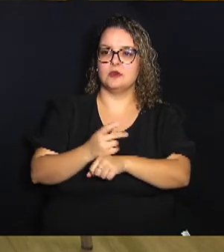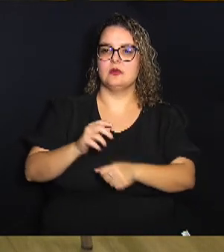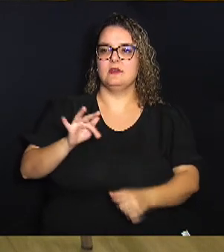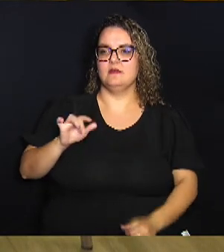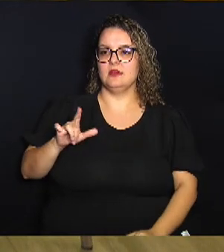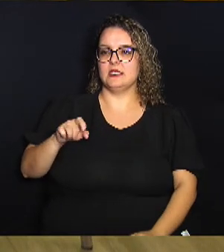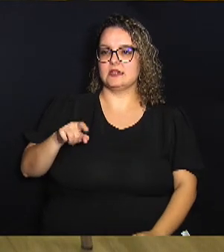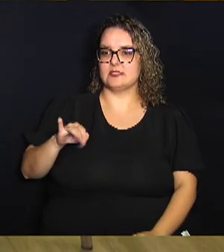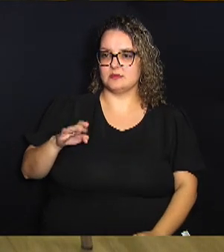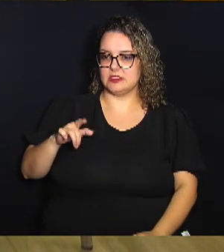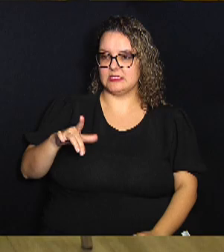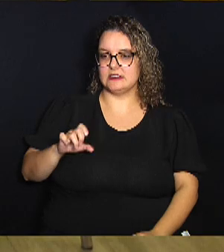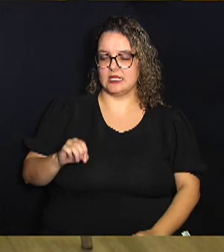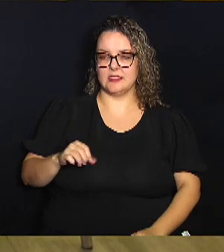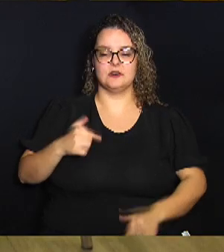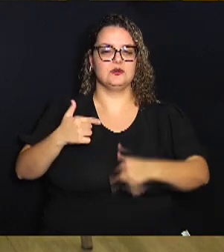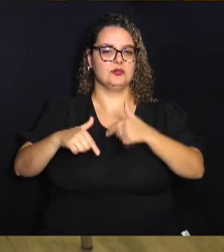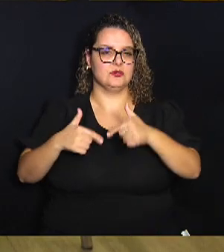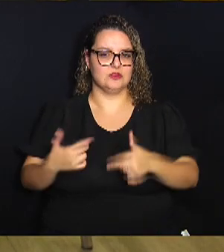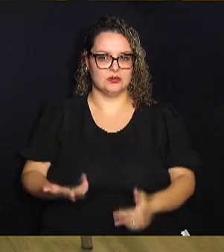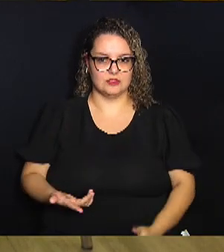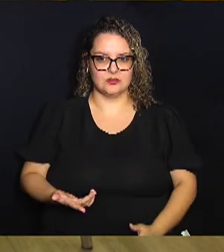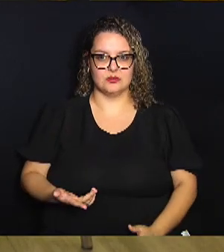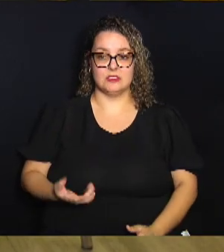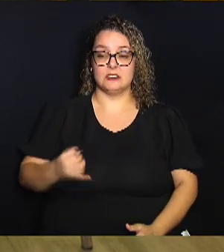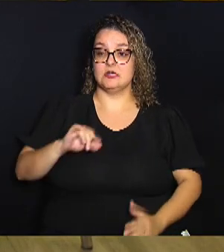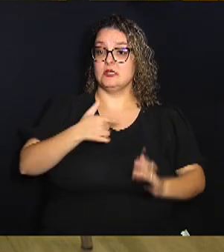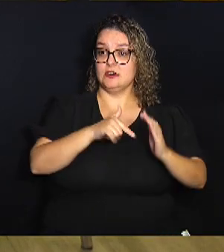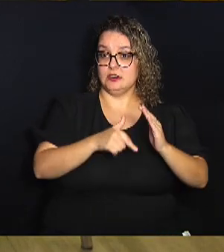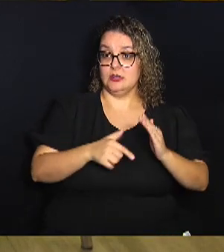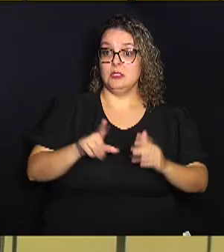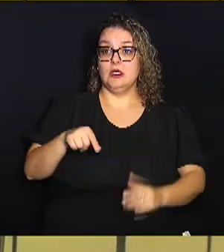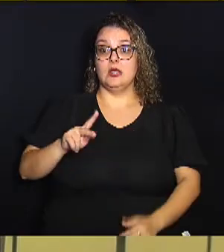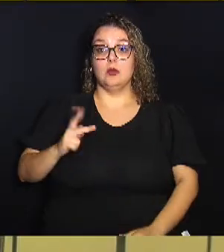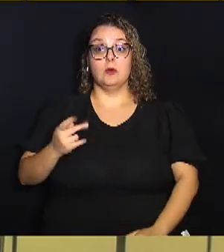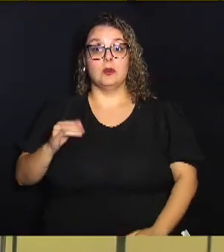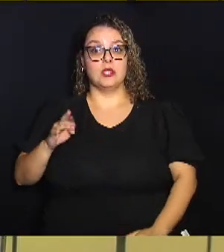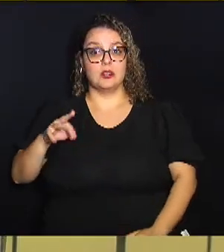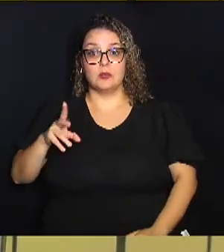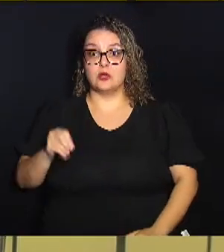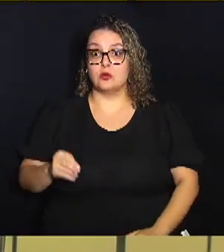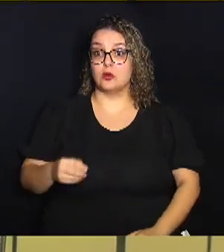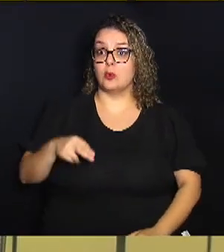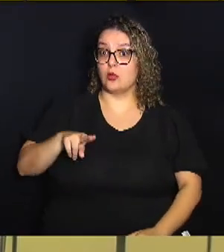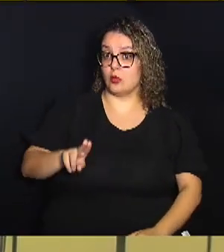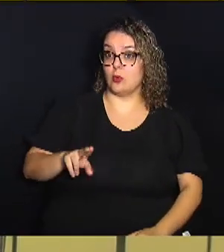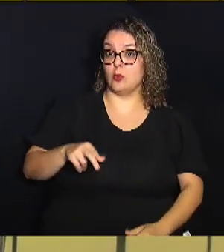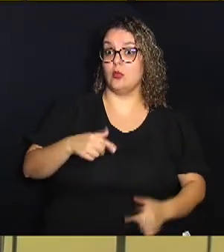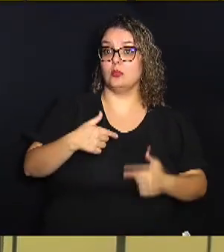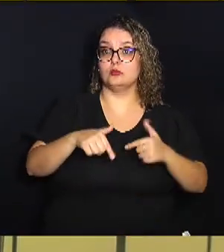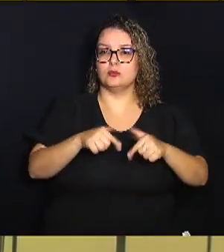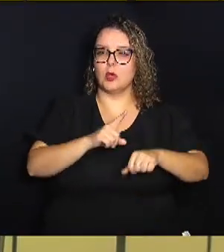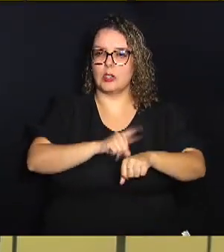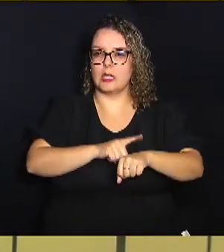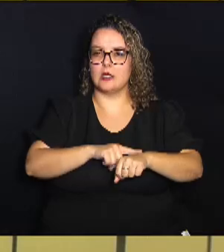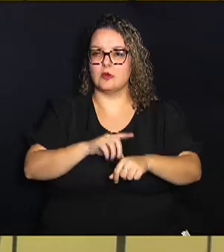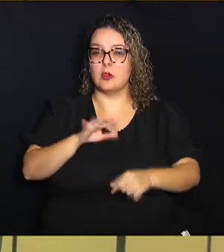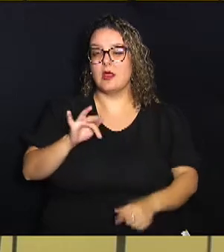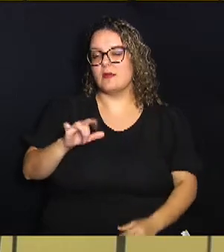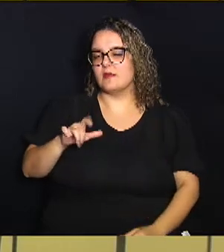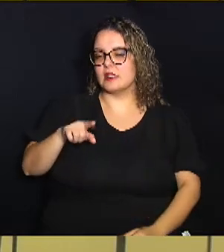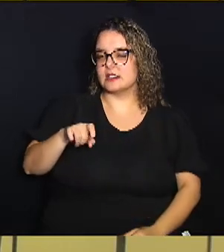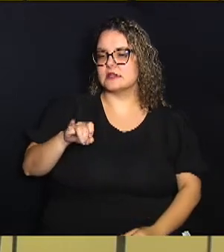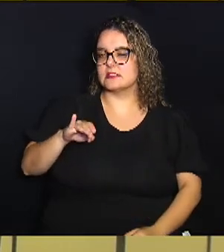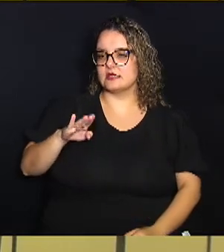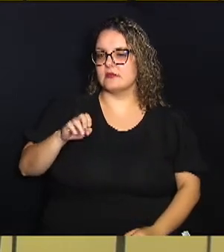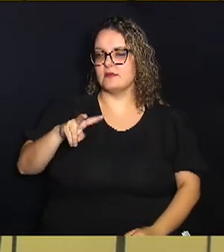ela busca, se não é o home office, mas ela quer um híbrido, ou ela quer uma jornada flexível. Então,